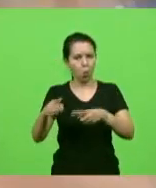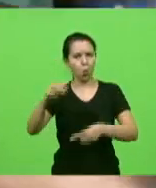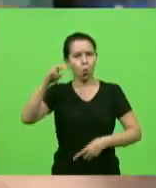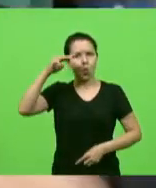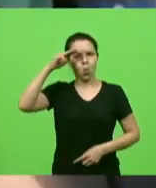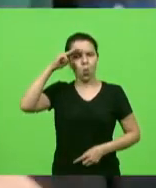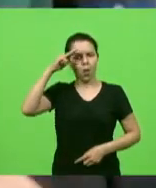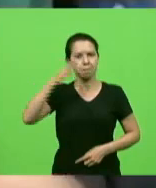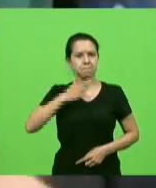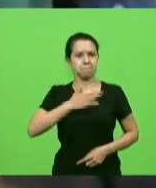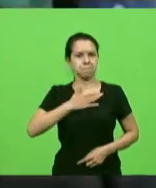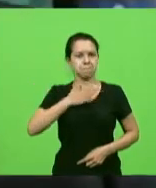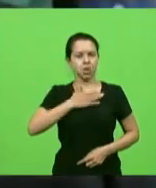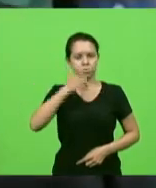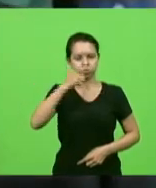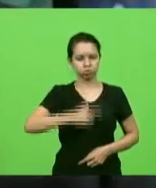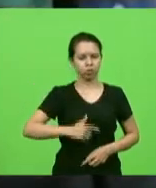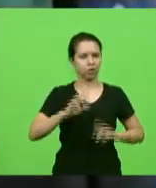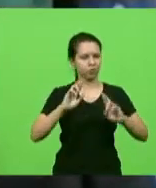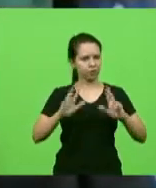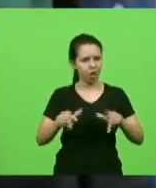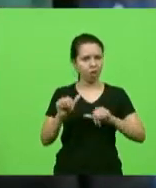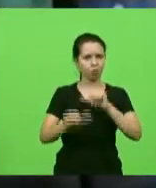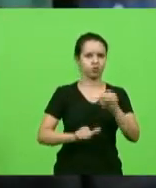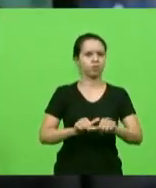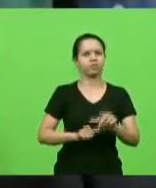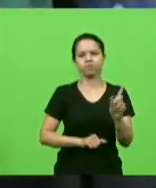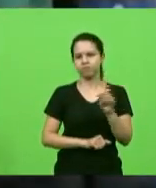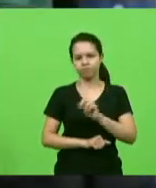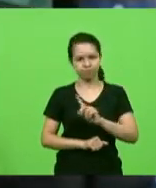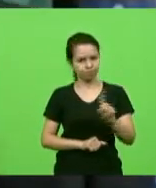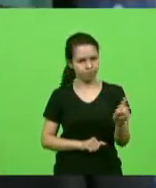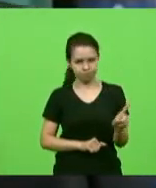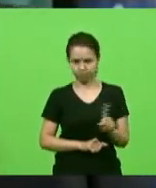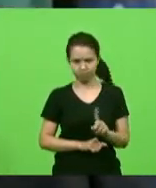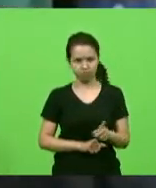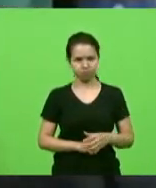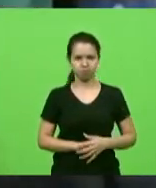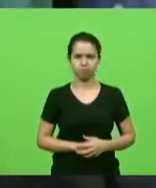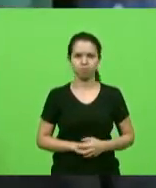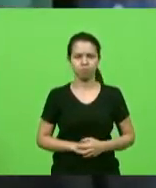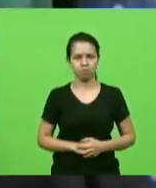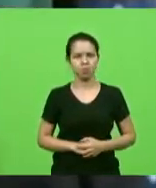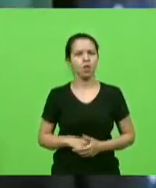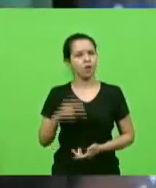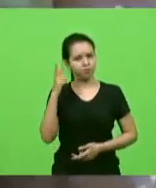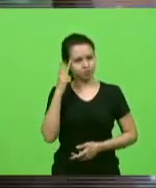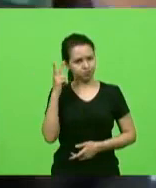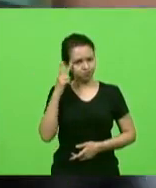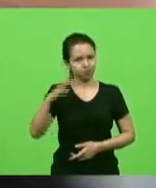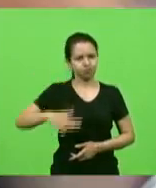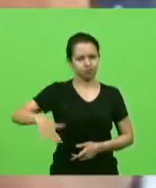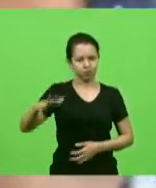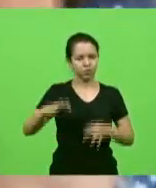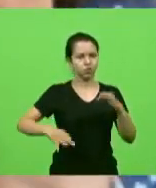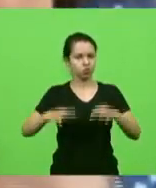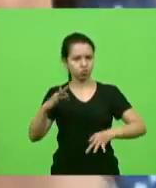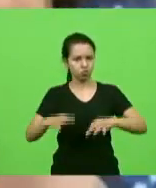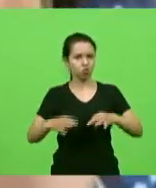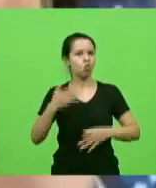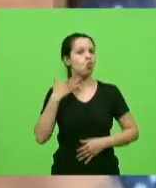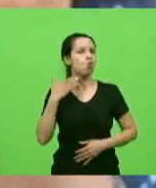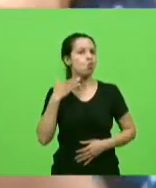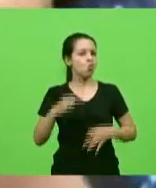meu posicionamento no futuro seja outra é comum nos Elisiário juiz